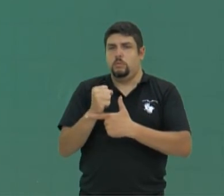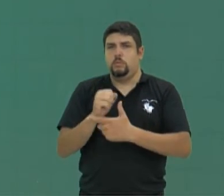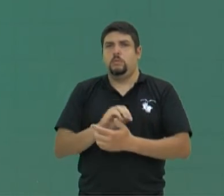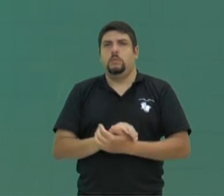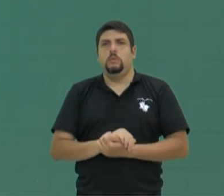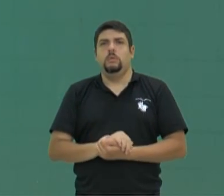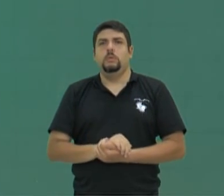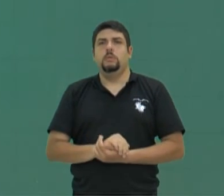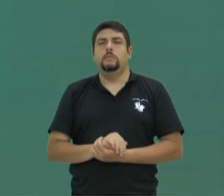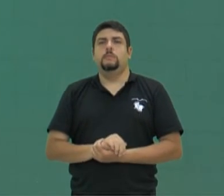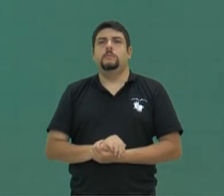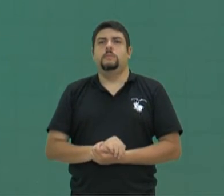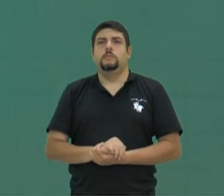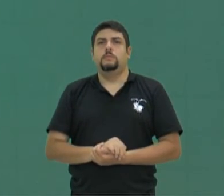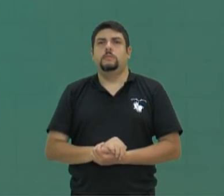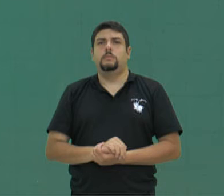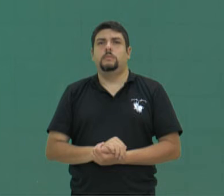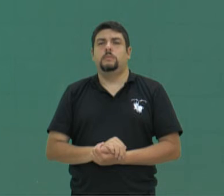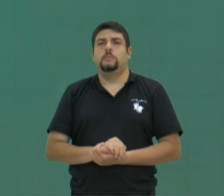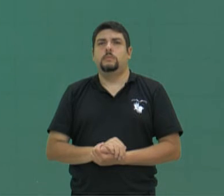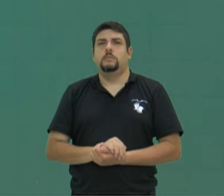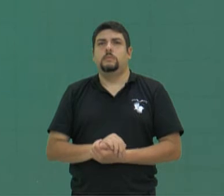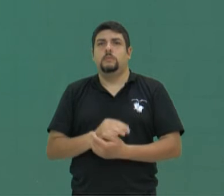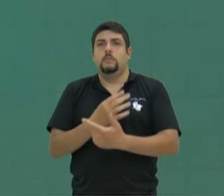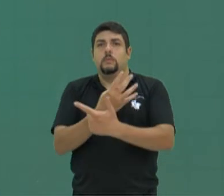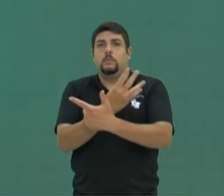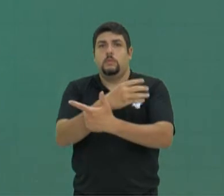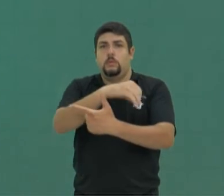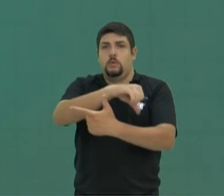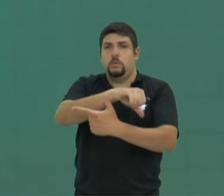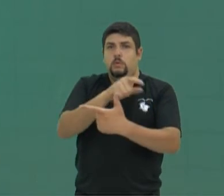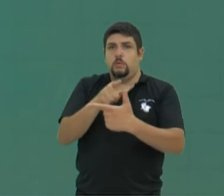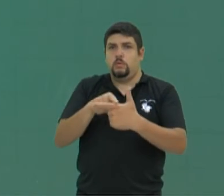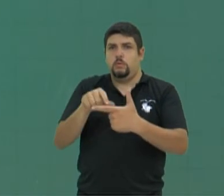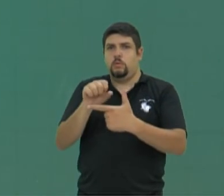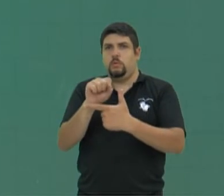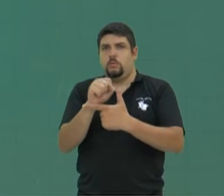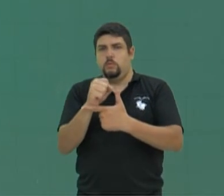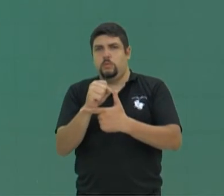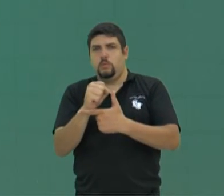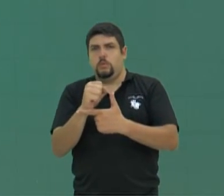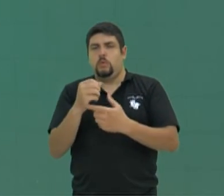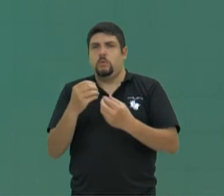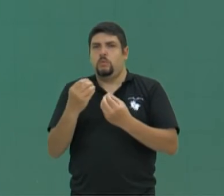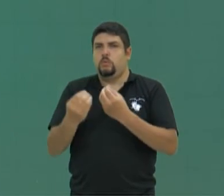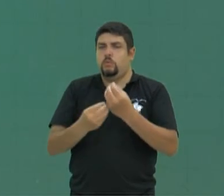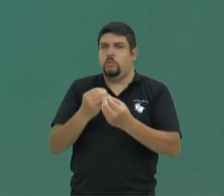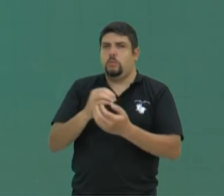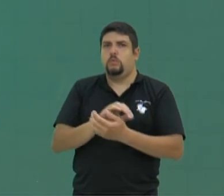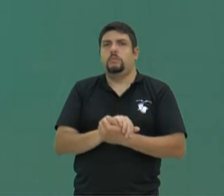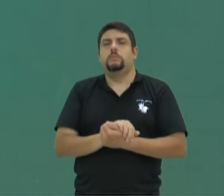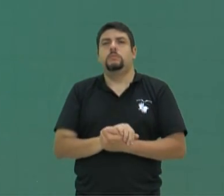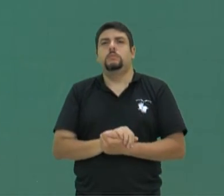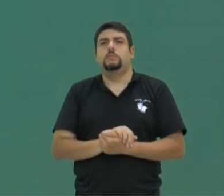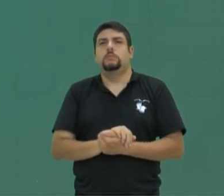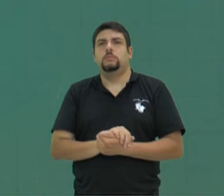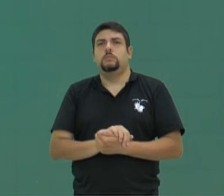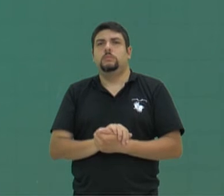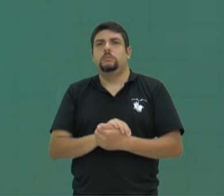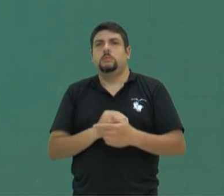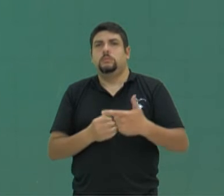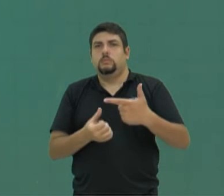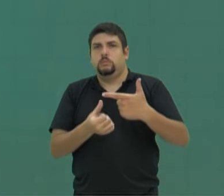Tá? Quanto que é 49 dividido por 8? Vai dar aqui 6, certo? Sobra